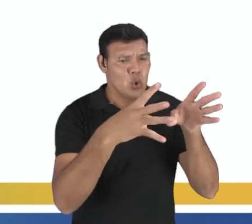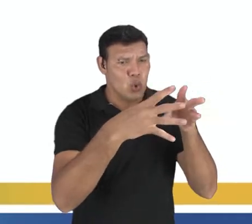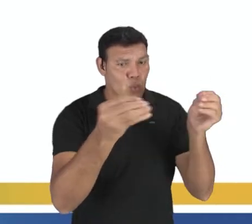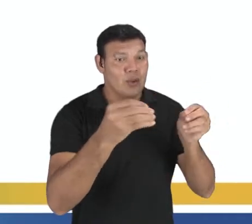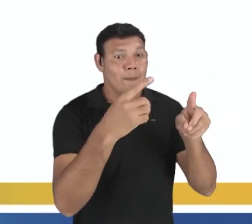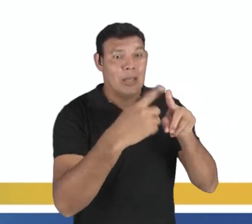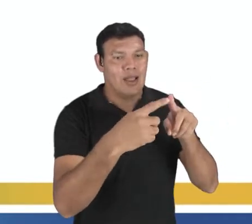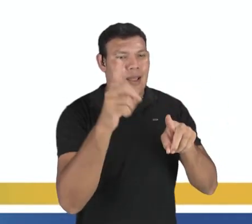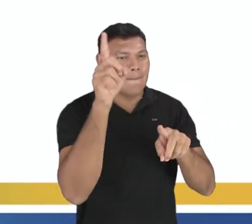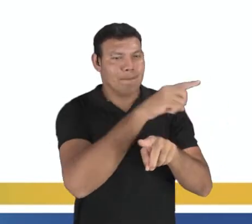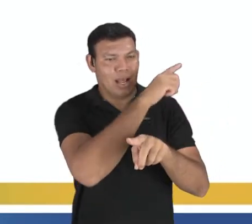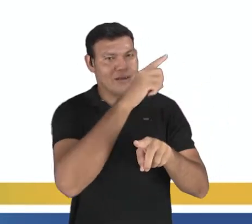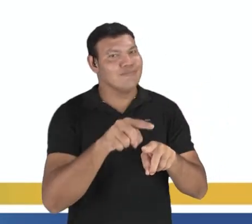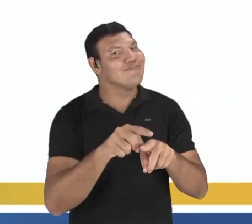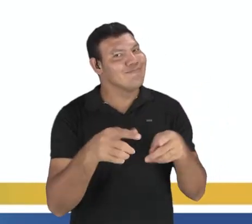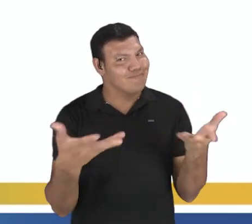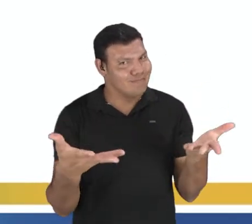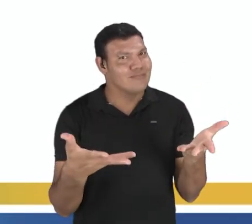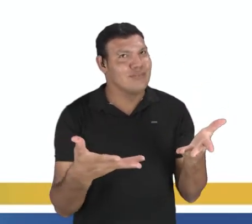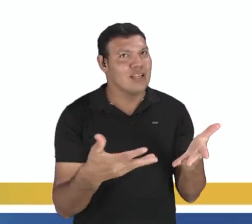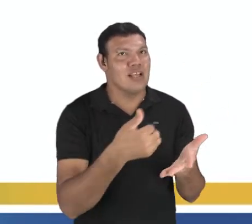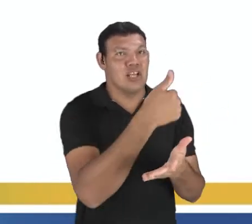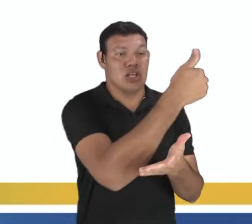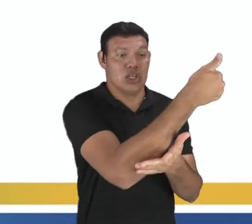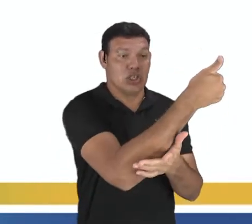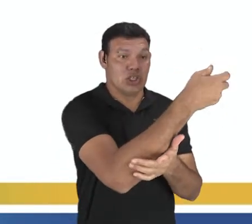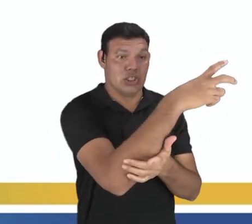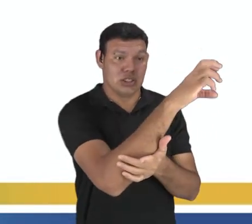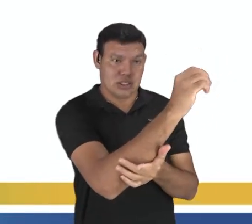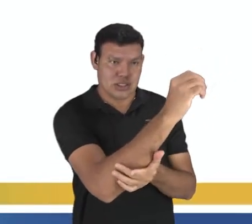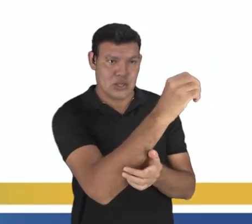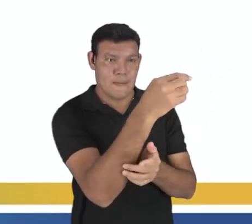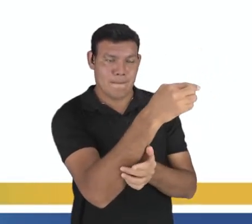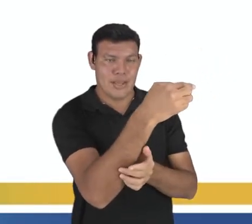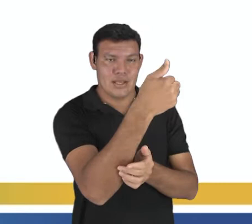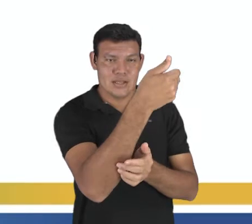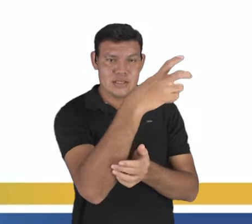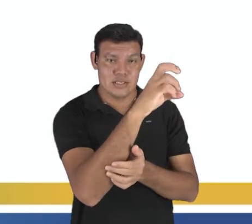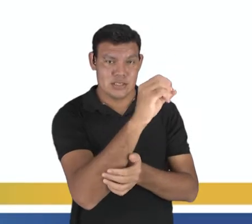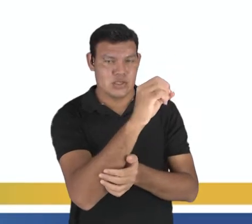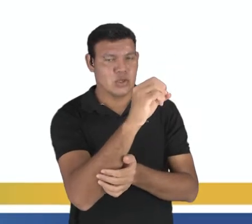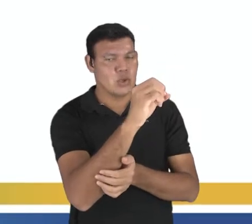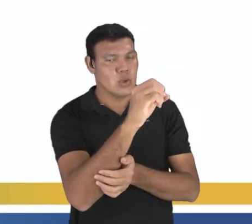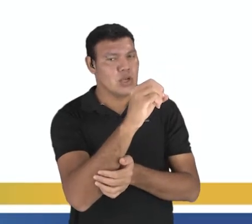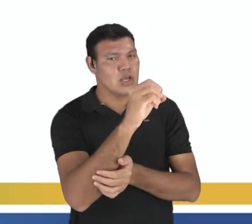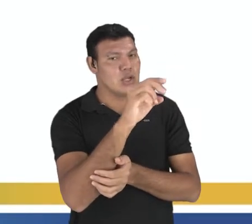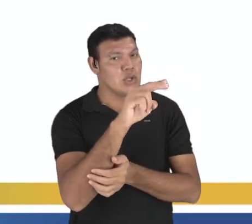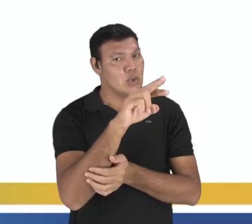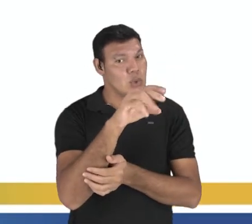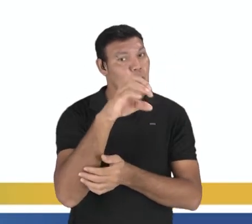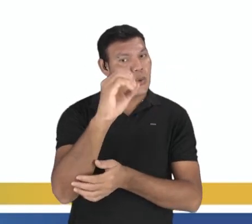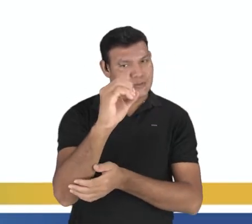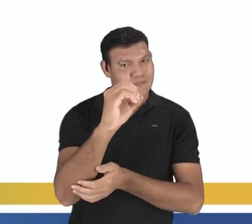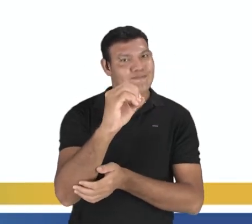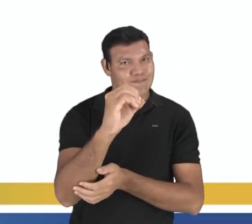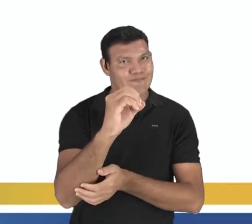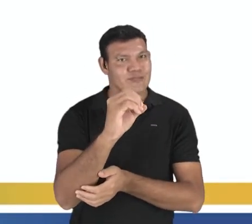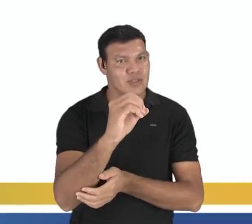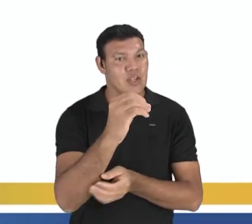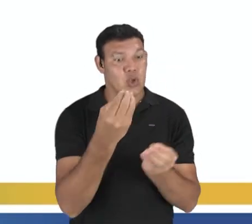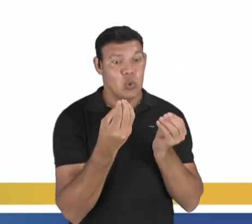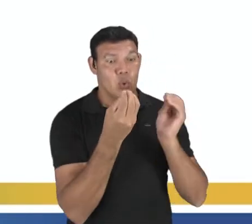daí porque ele vai tender a zero. 150 menos 150 é zero. E aí, como eu coloquei no primeiro